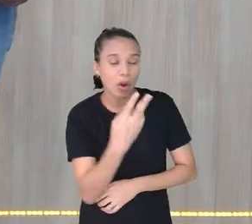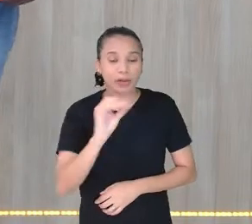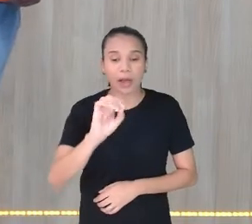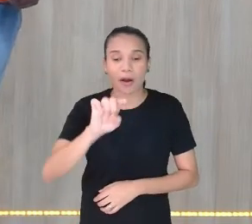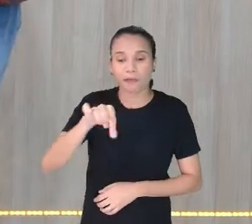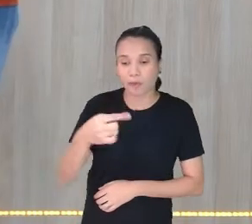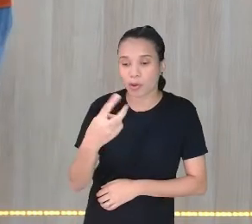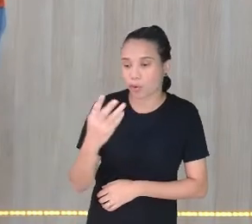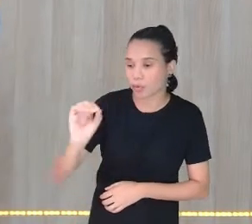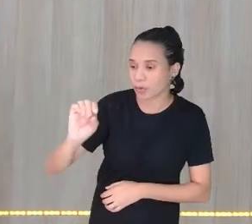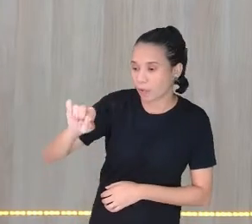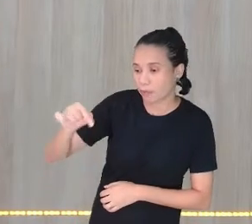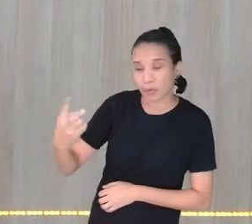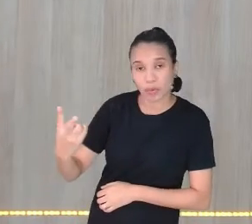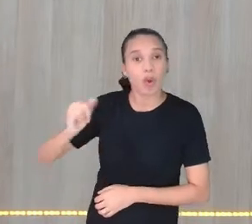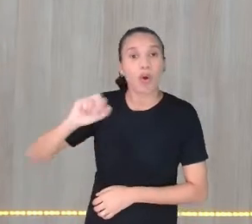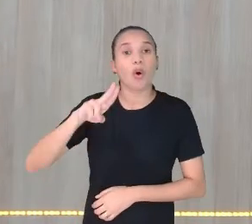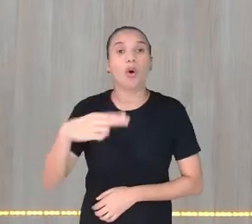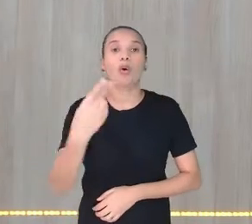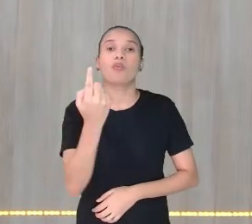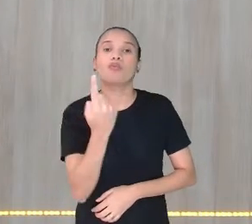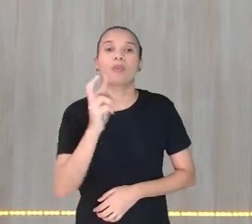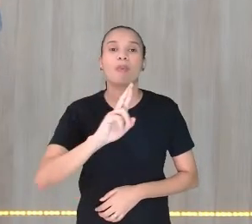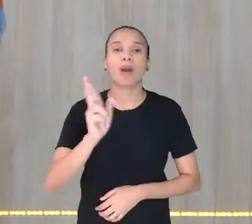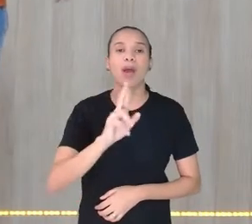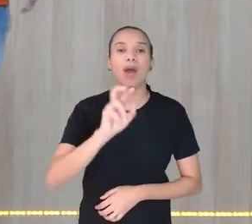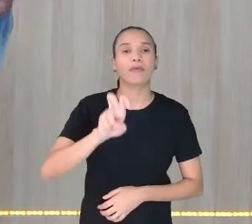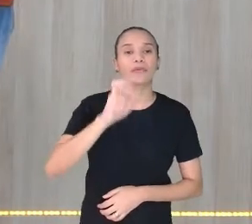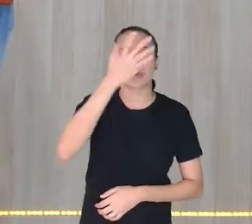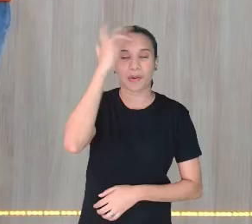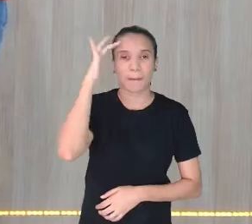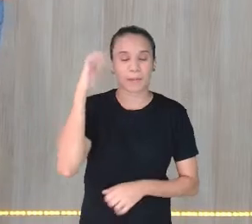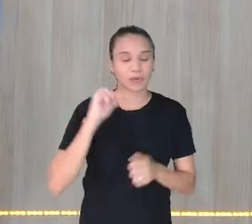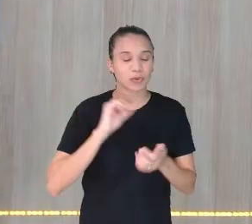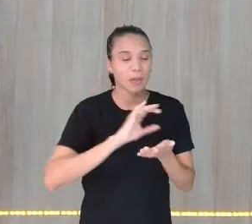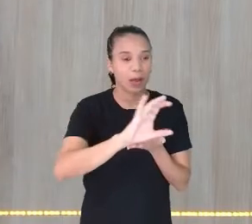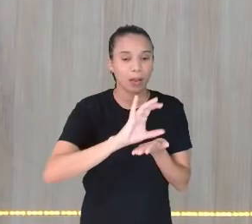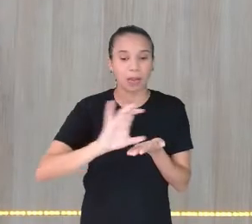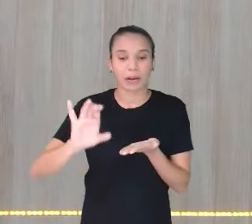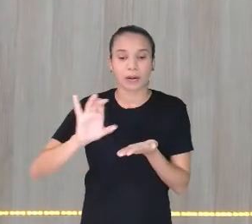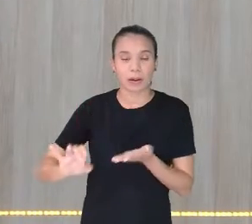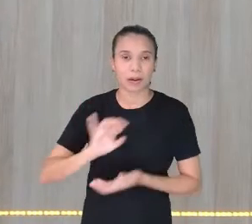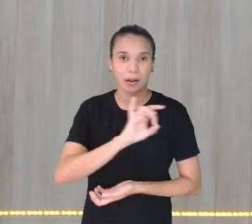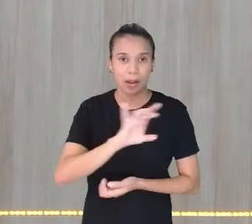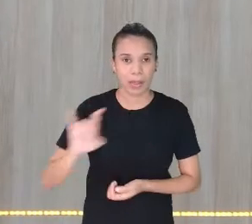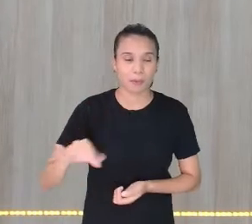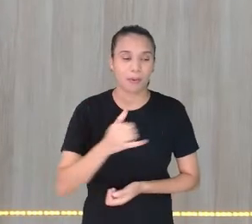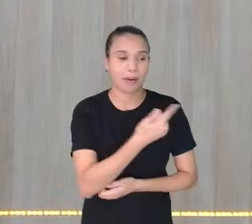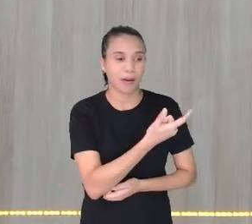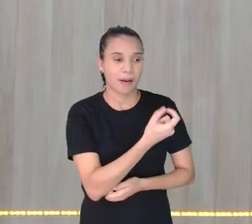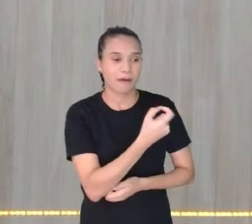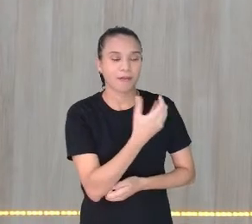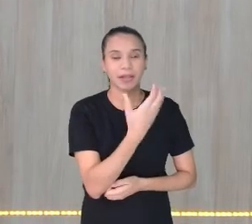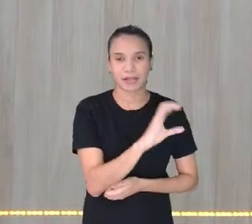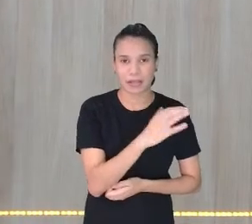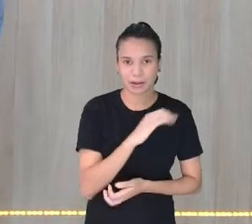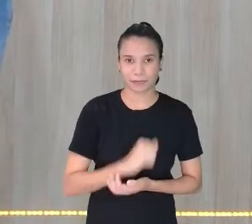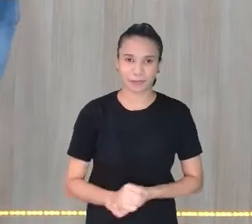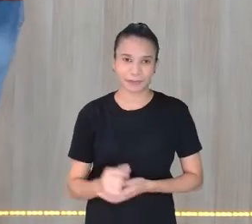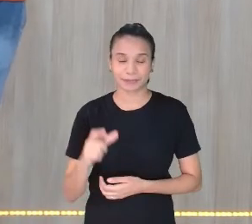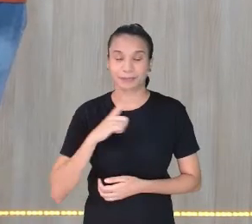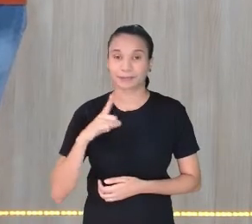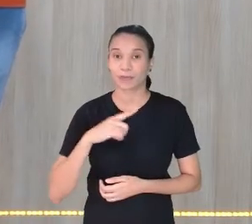eu dividir R$1 para 5 pessoas, cada pessoa aí vai ter 20 centavos, certo? Se eu